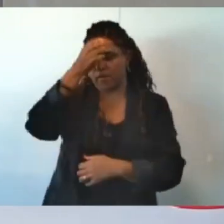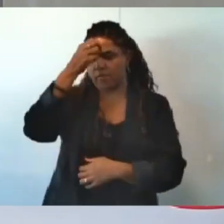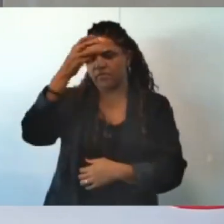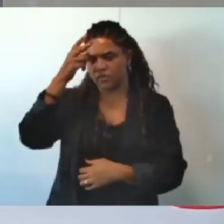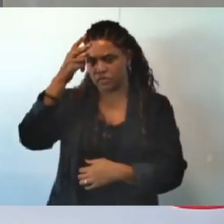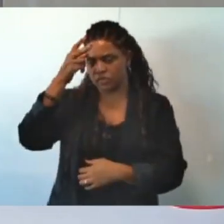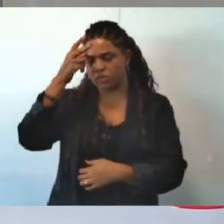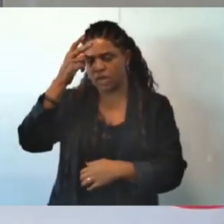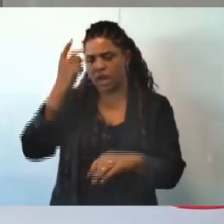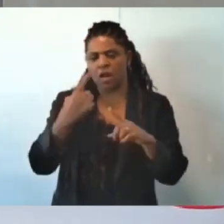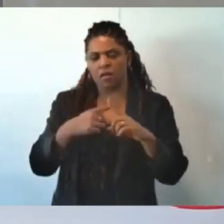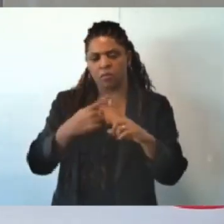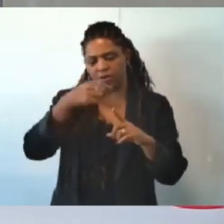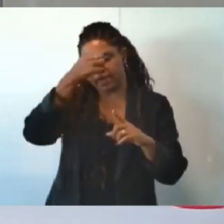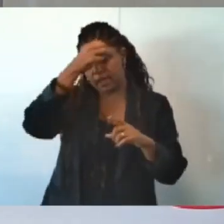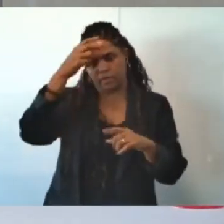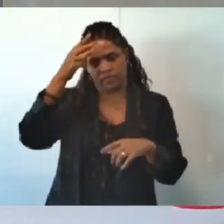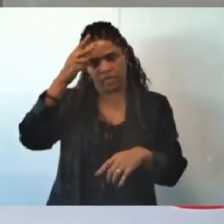prefeitura, né,